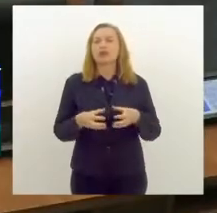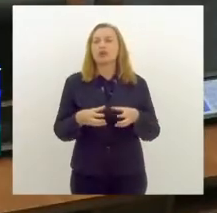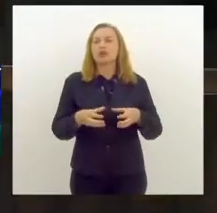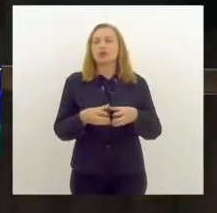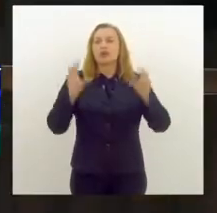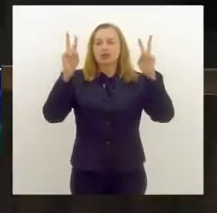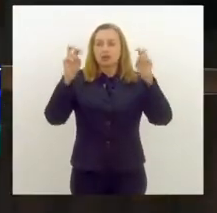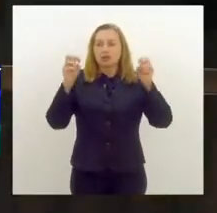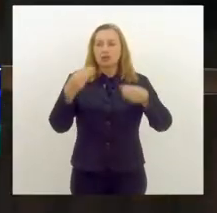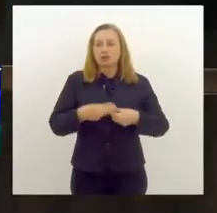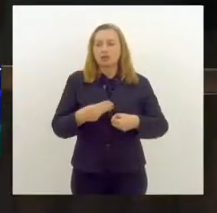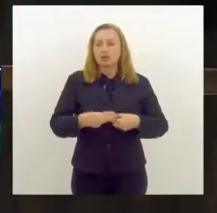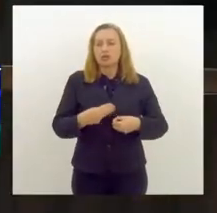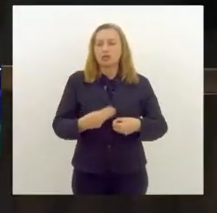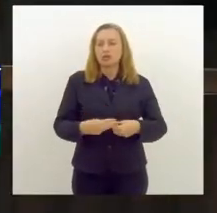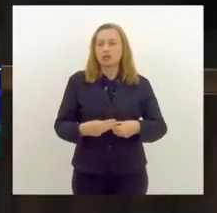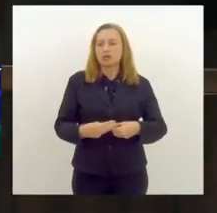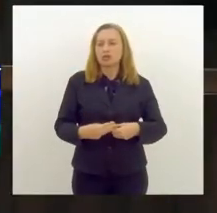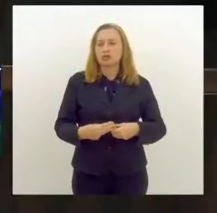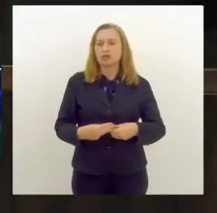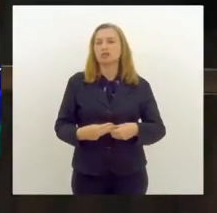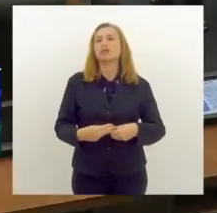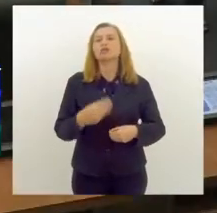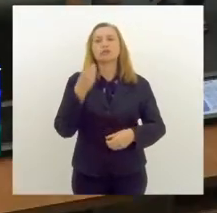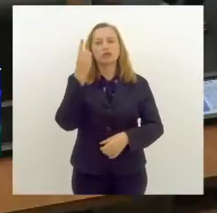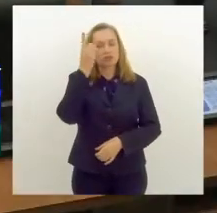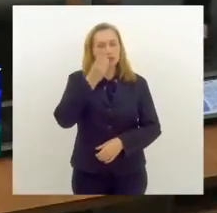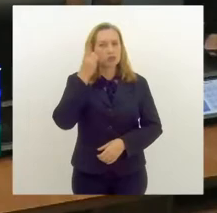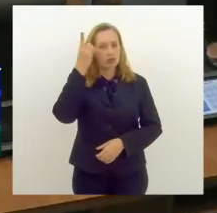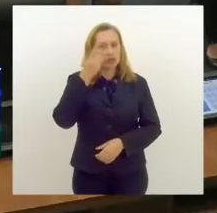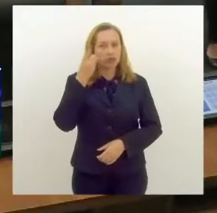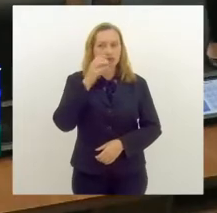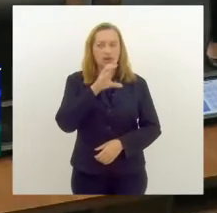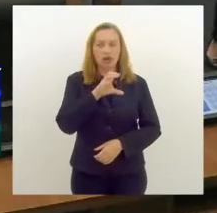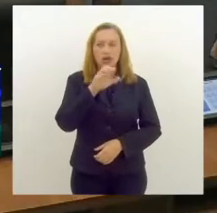Assuntos Municipais, deputado Carlos Macedo.